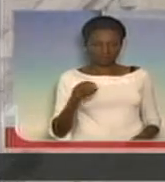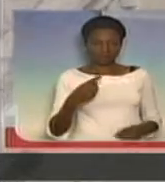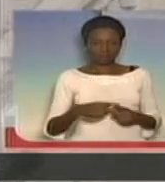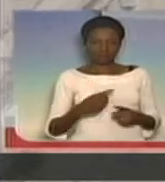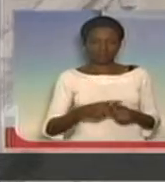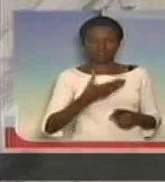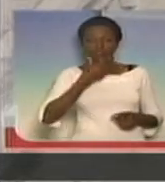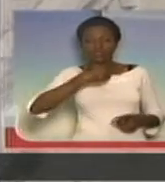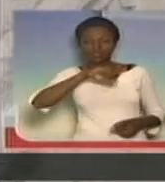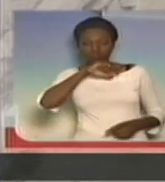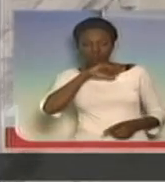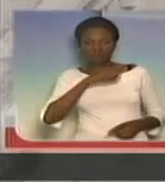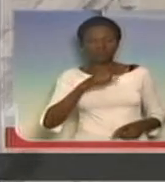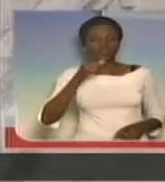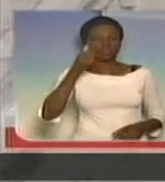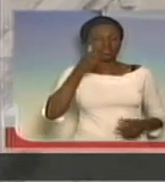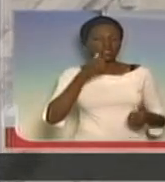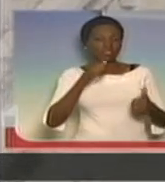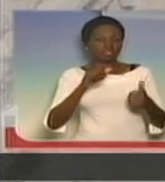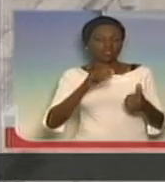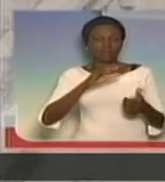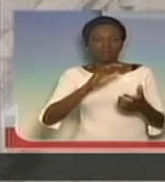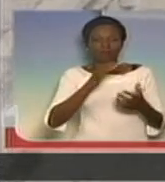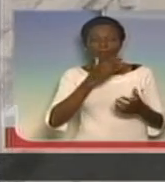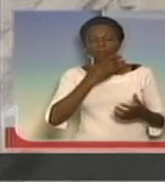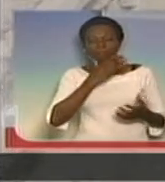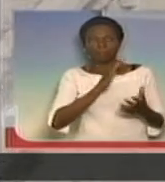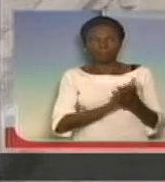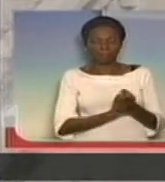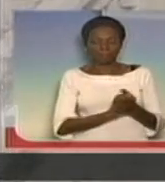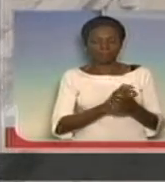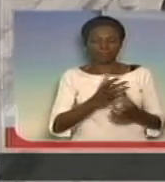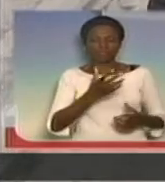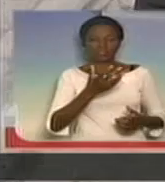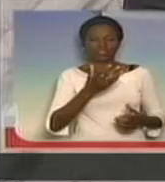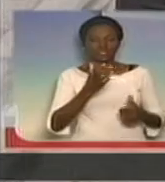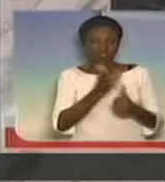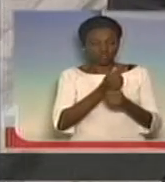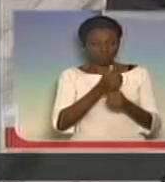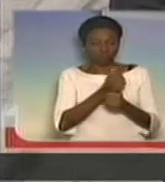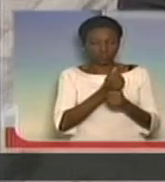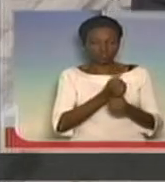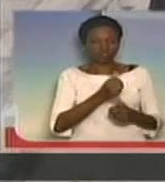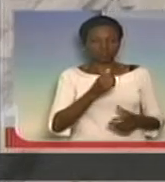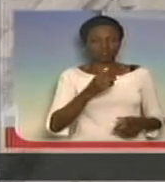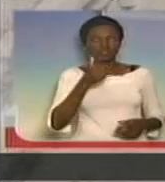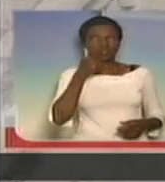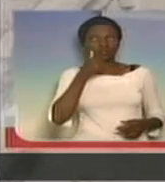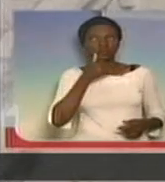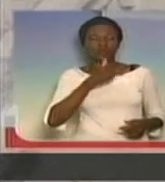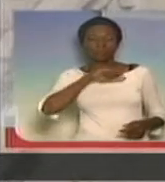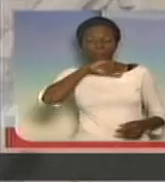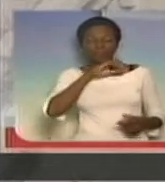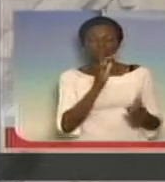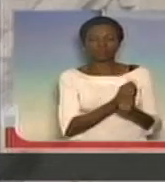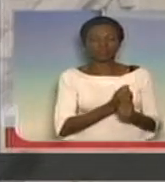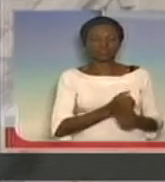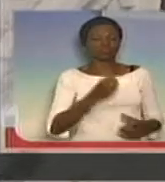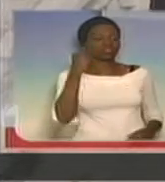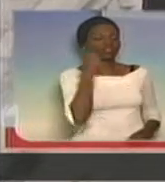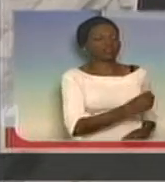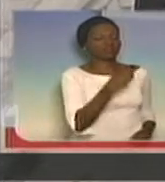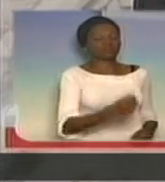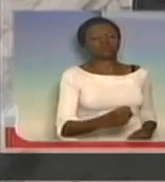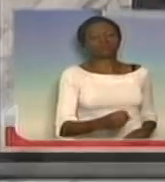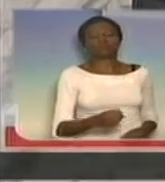em 2013 pela morte do pai e da madrasta, que foram assassinados em 2004, senhor presidente, dentro da residência